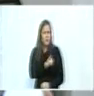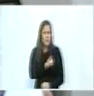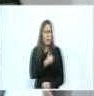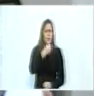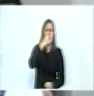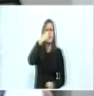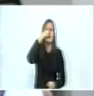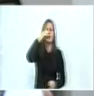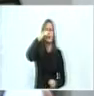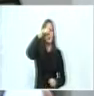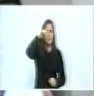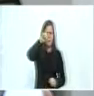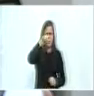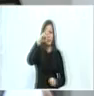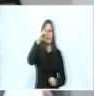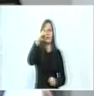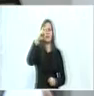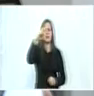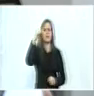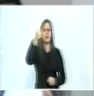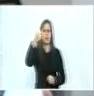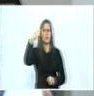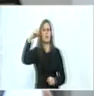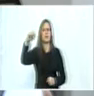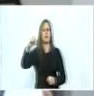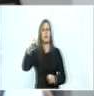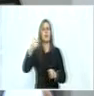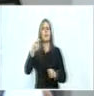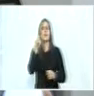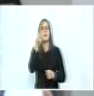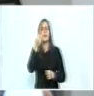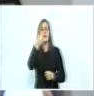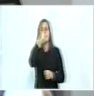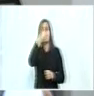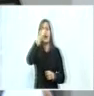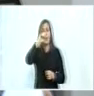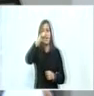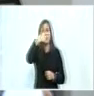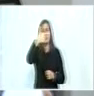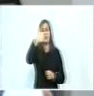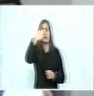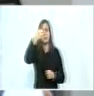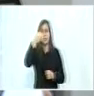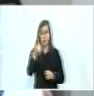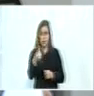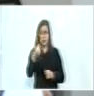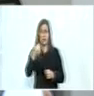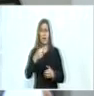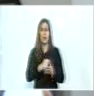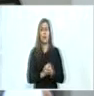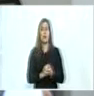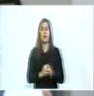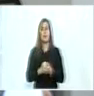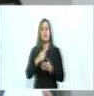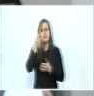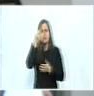1155/2016, tomada de preço 10/2016, cujo valor final foi